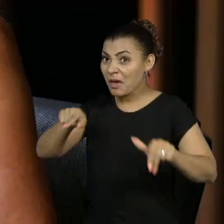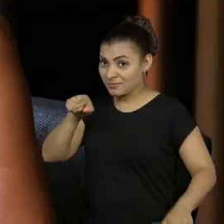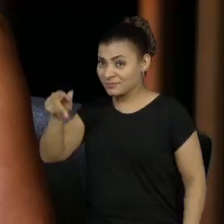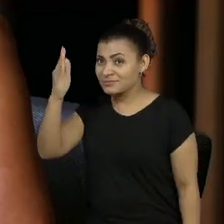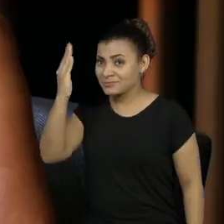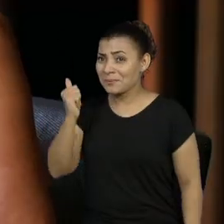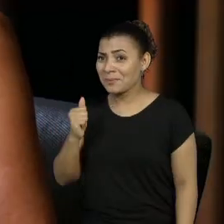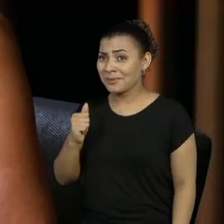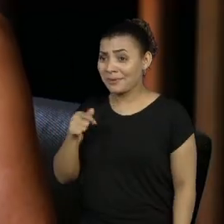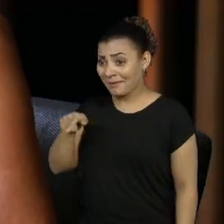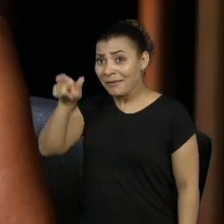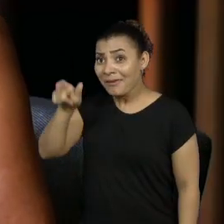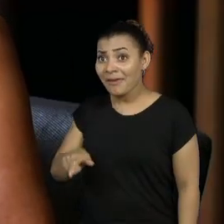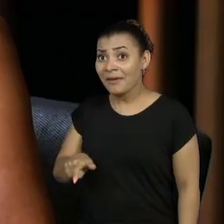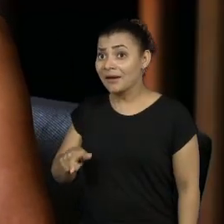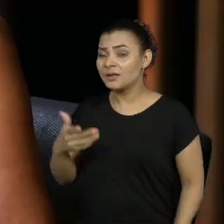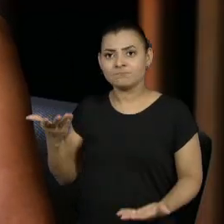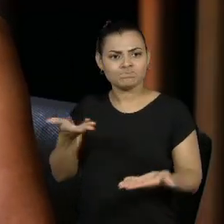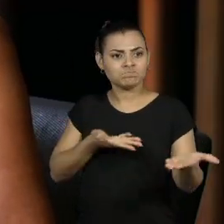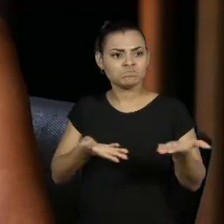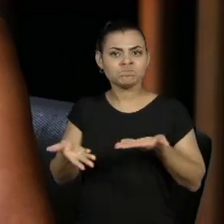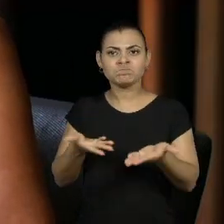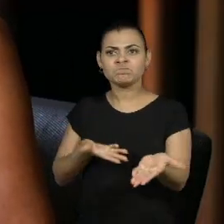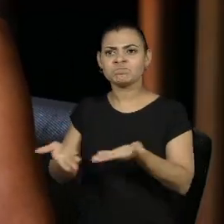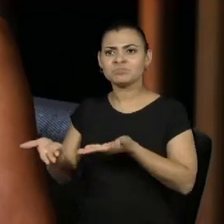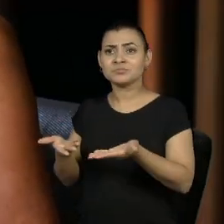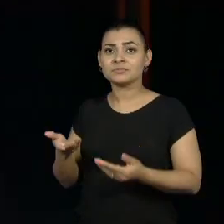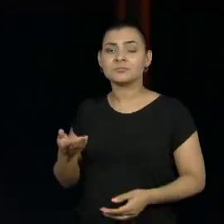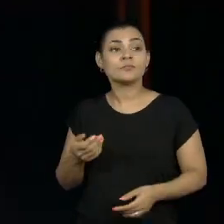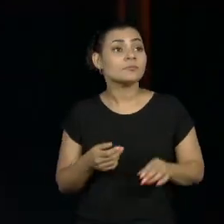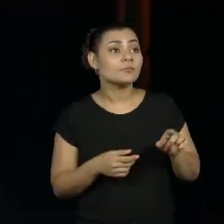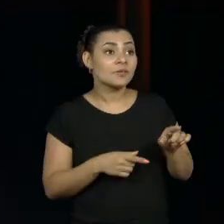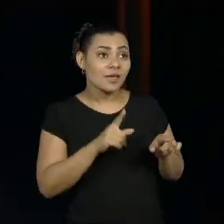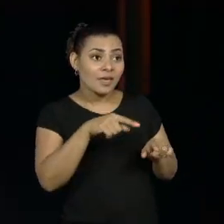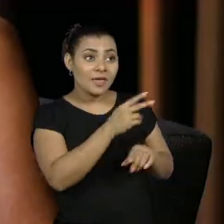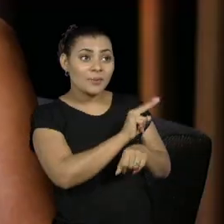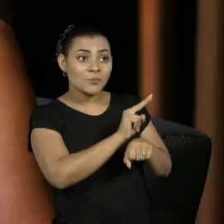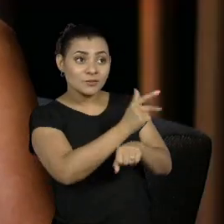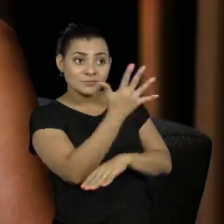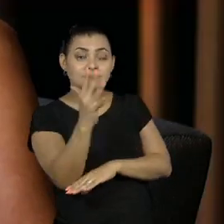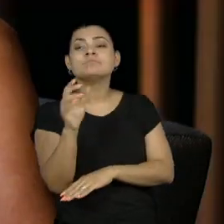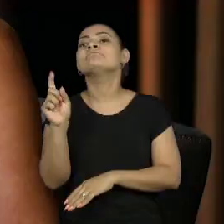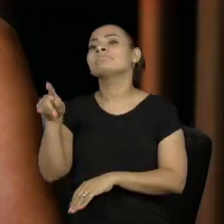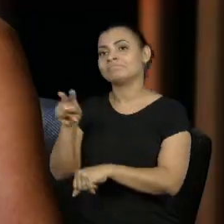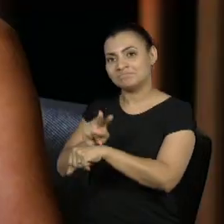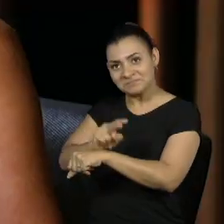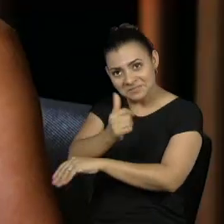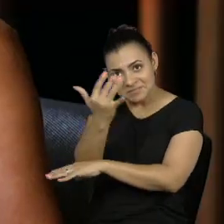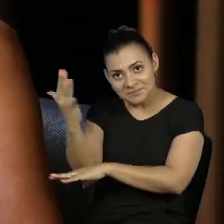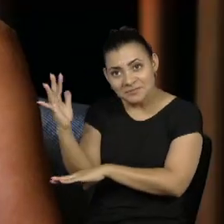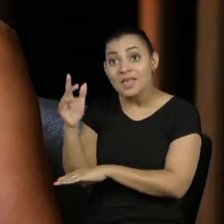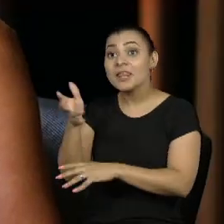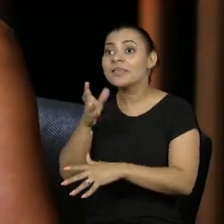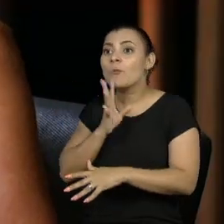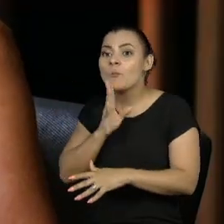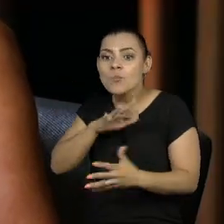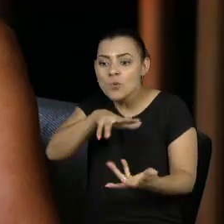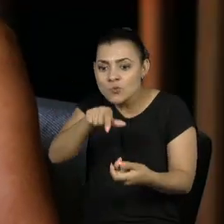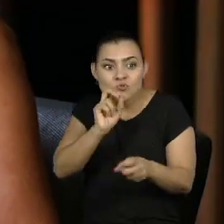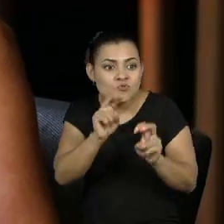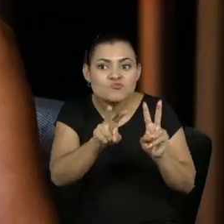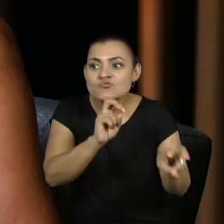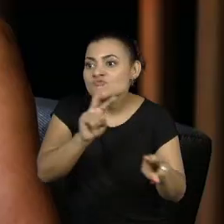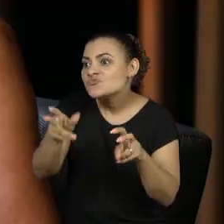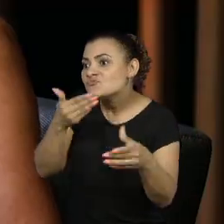né e todo mundo queria conhecer ambientalista queria conhecer um mundo no